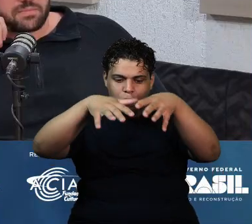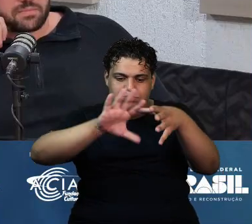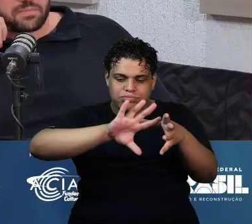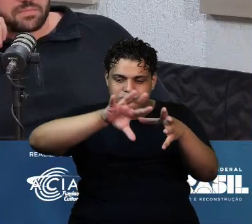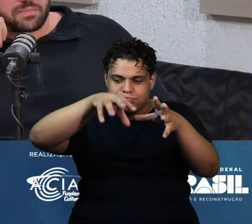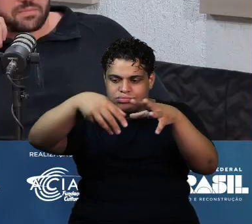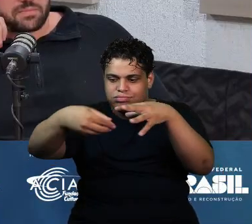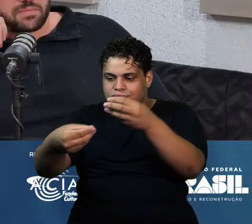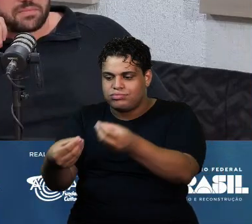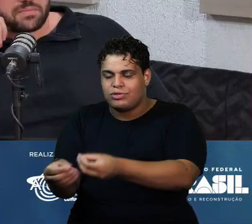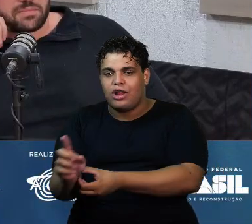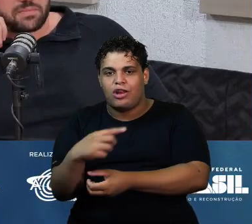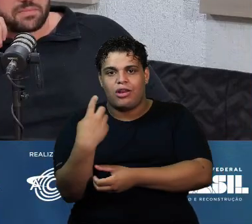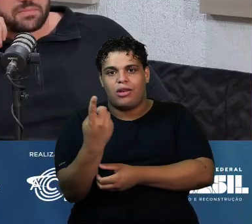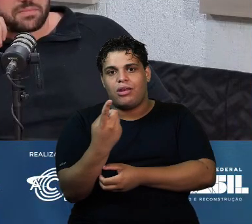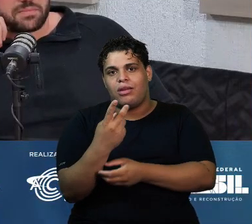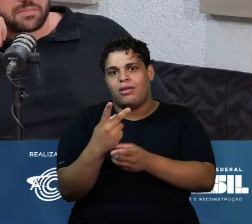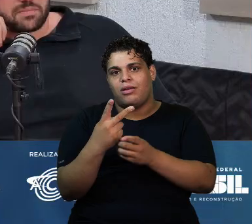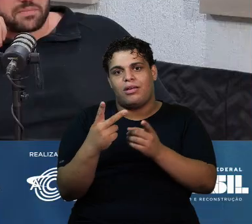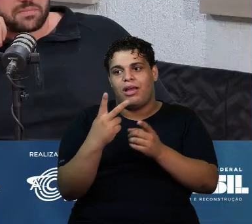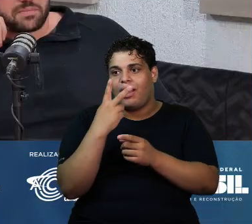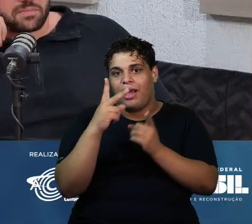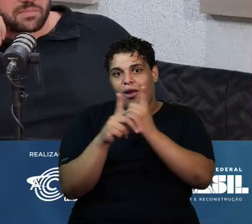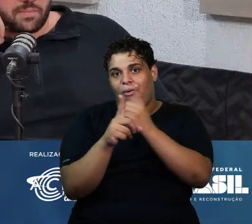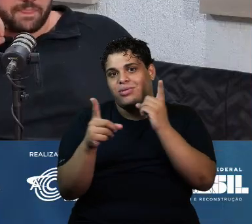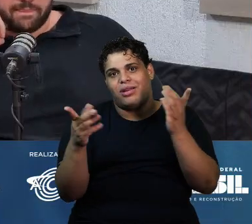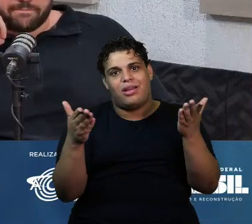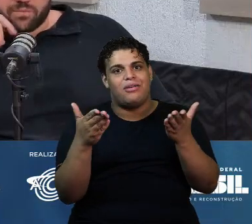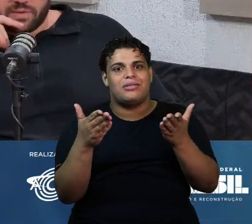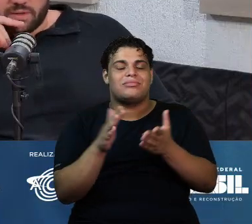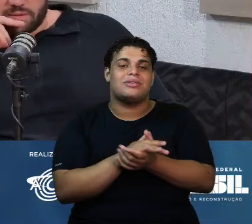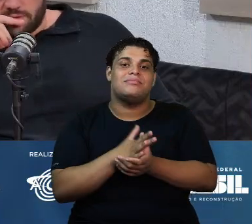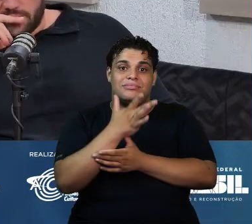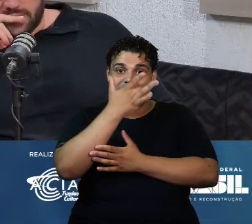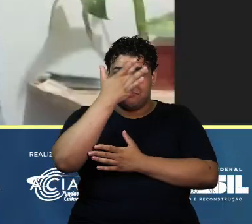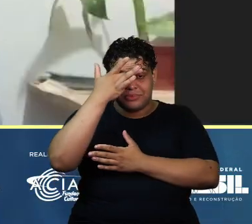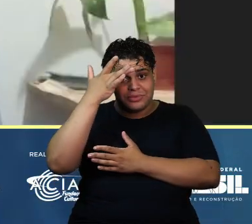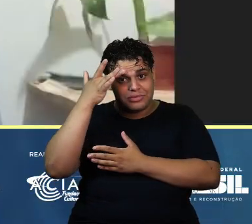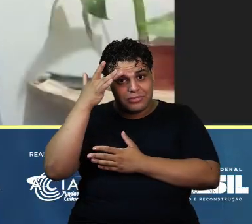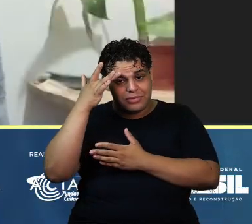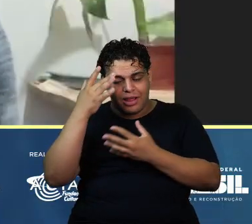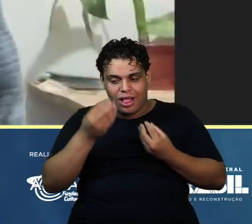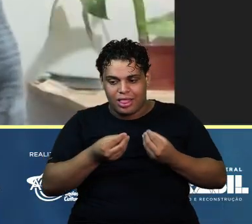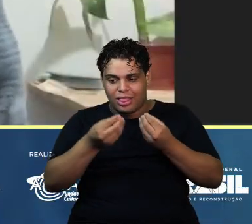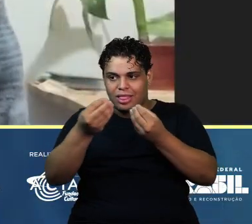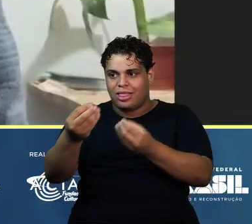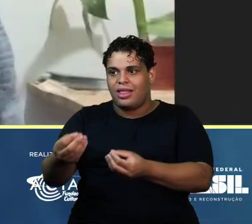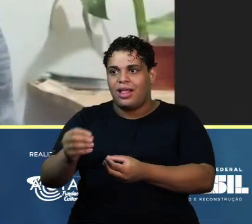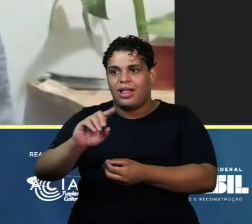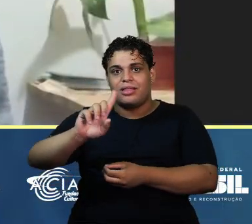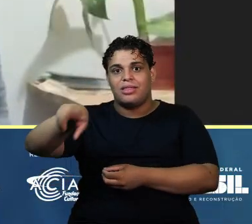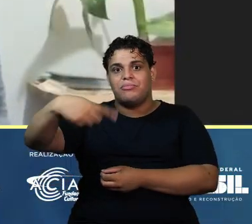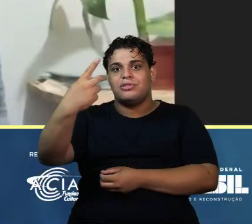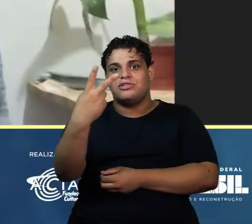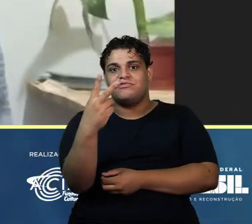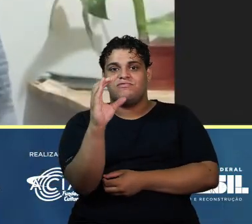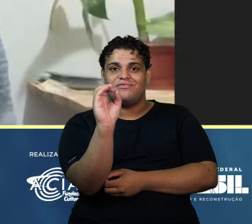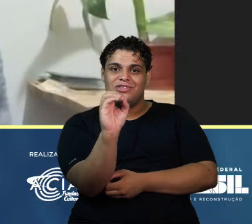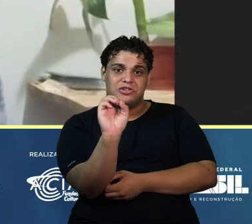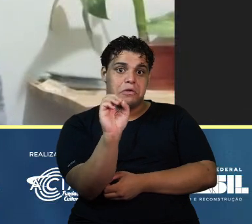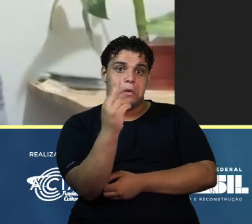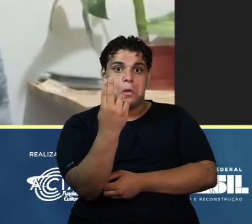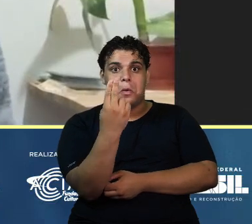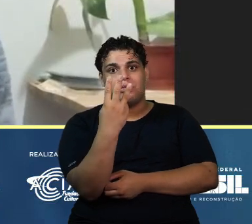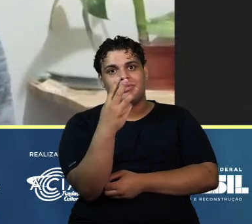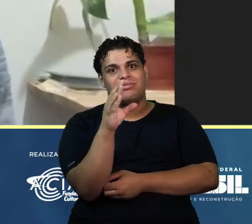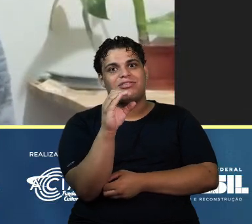talvez alguma pessoa que está indo na praia hoje fazendo isso, daqui 20, 30 anos esse resíduo vai estar sendo encontrado e de uma